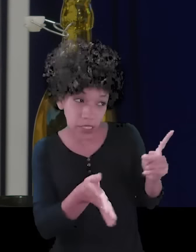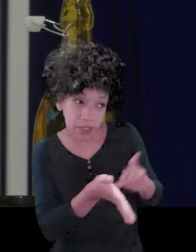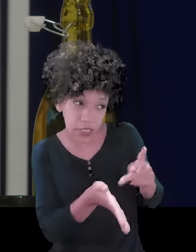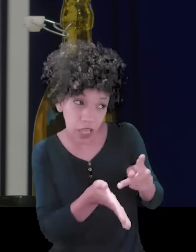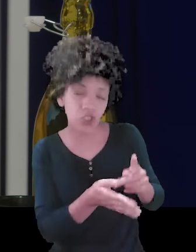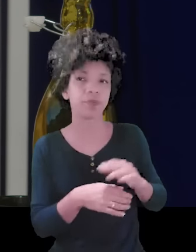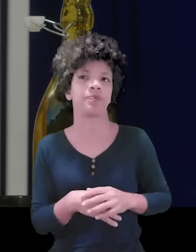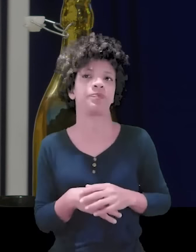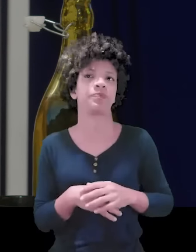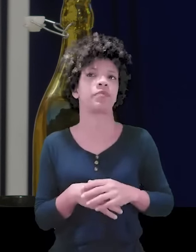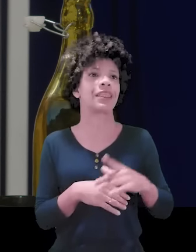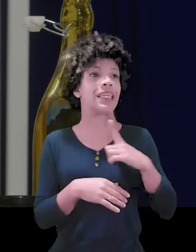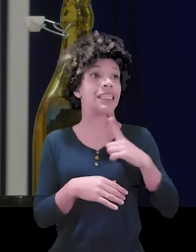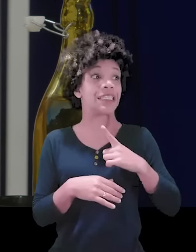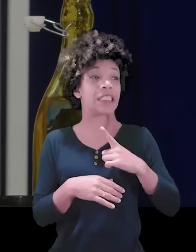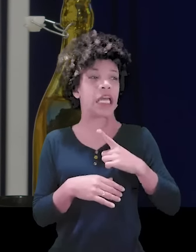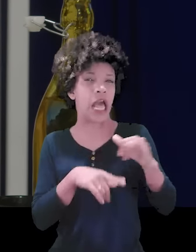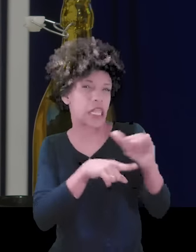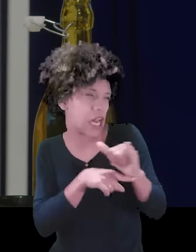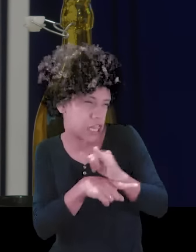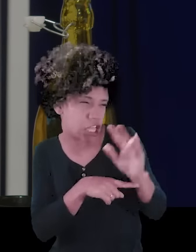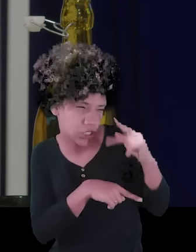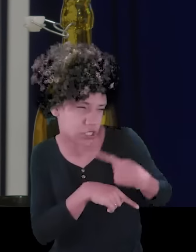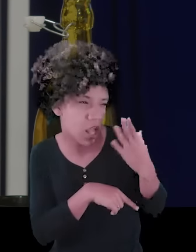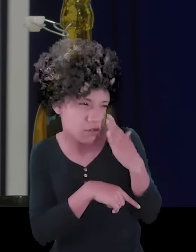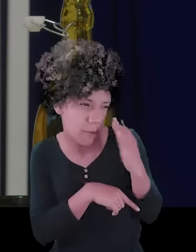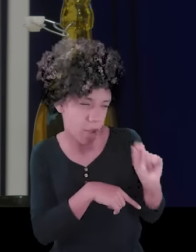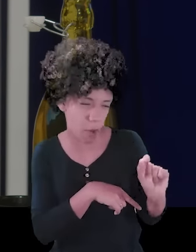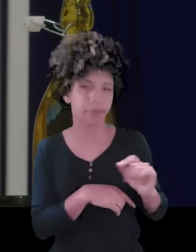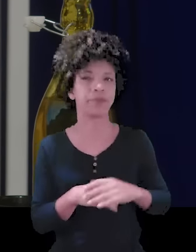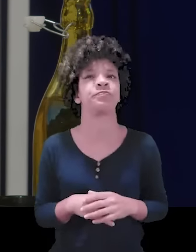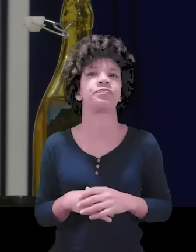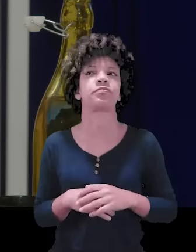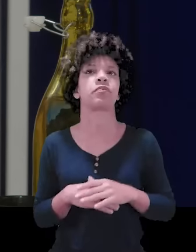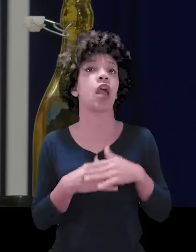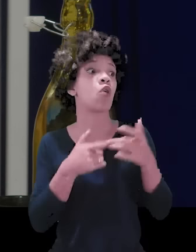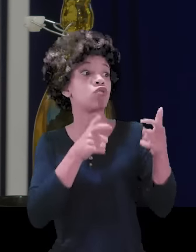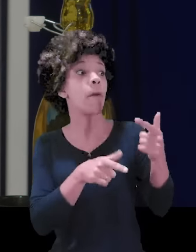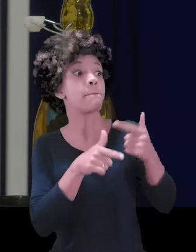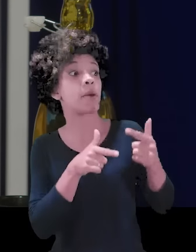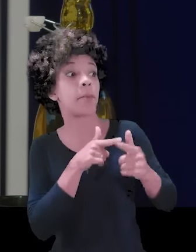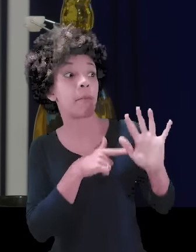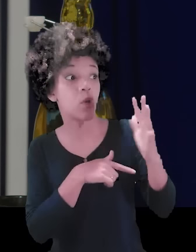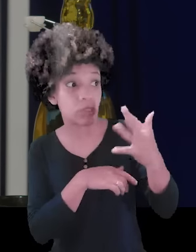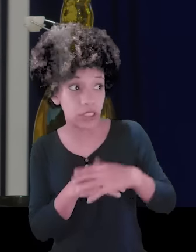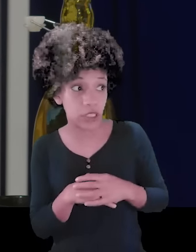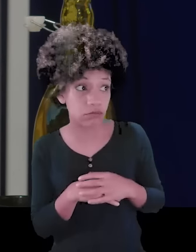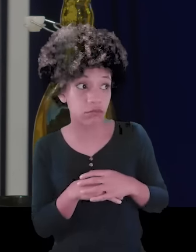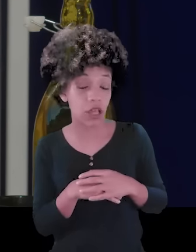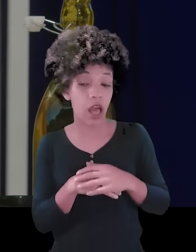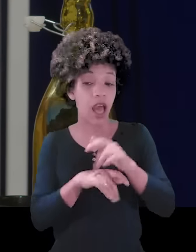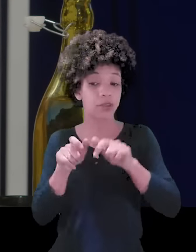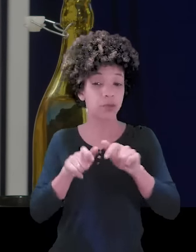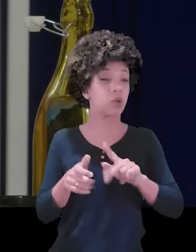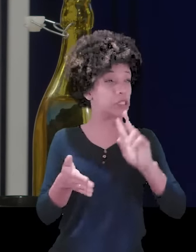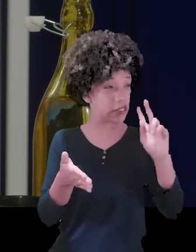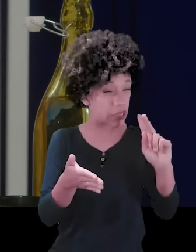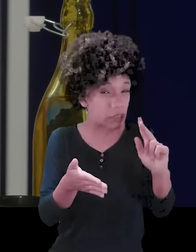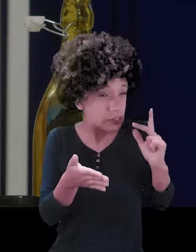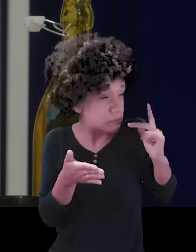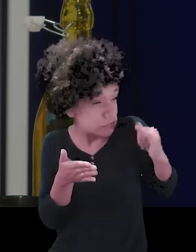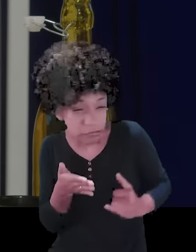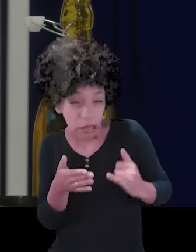mas é verdade é a escrotice do ser humano sabe como aonde tem algum problema acontecendo as pessoas se ferrando